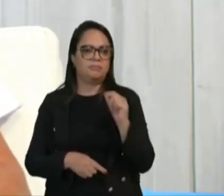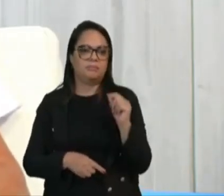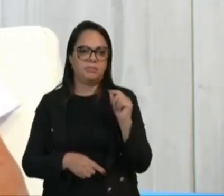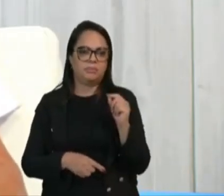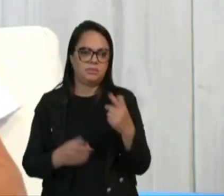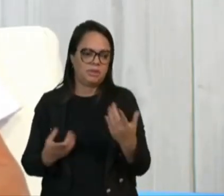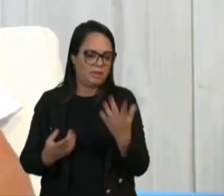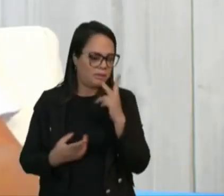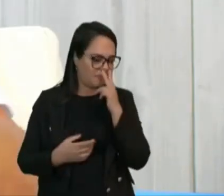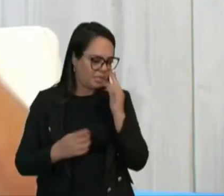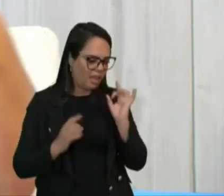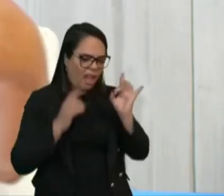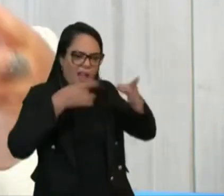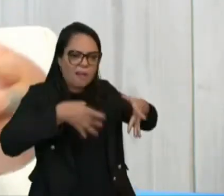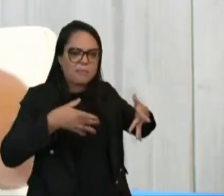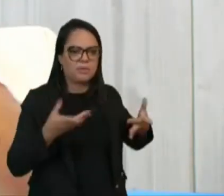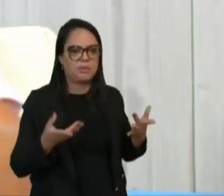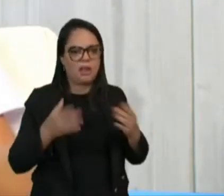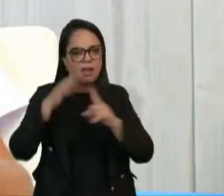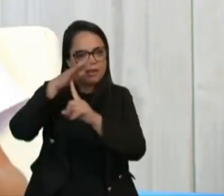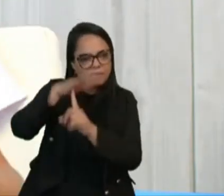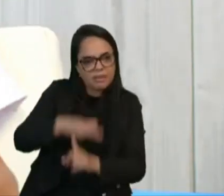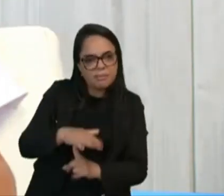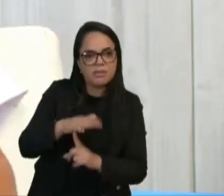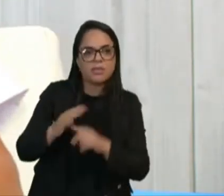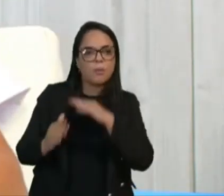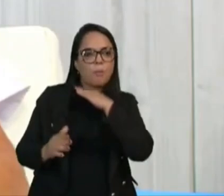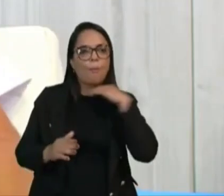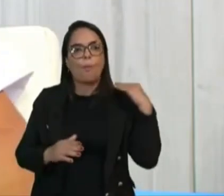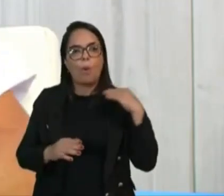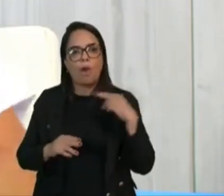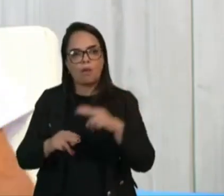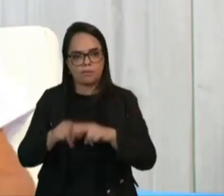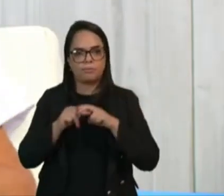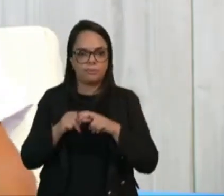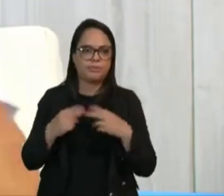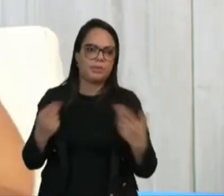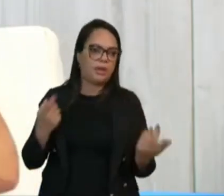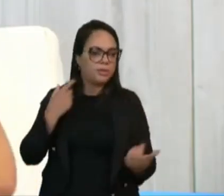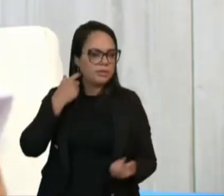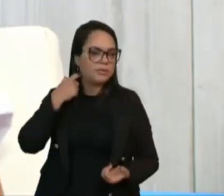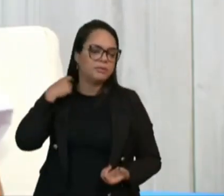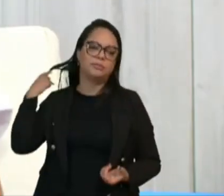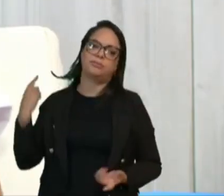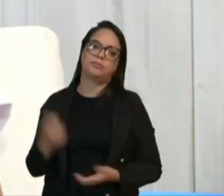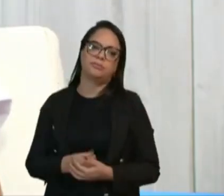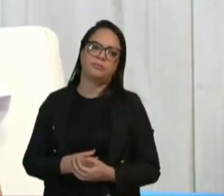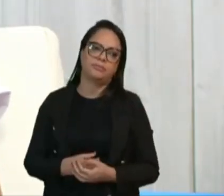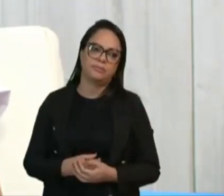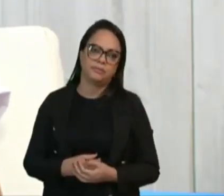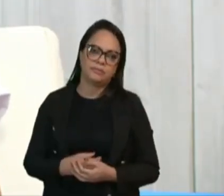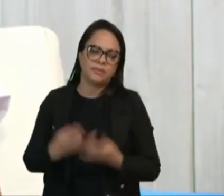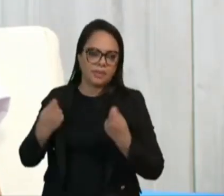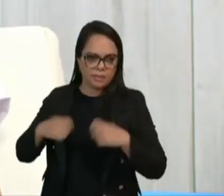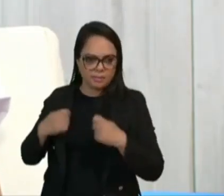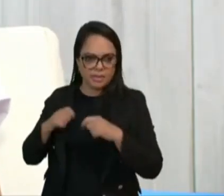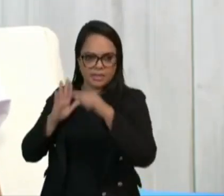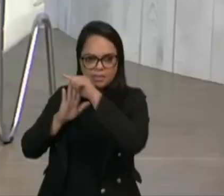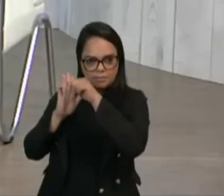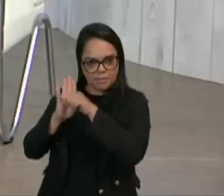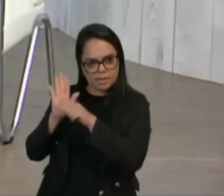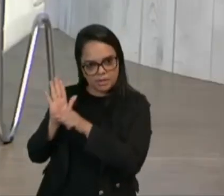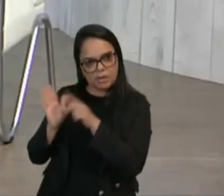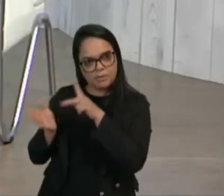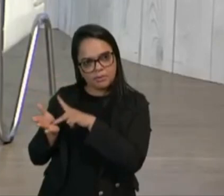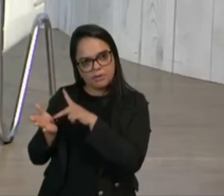são descartados, que entram em depressão, que morrem em razão daquela situação, né? Por isso é preciso esse planejamento